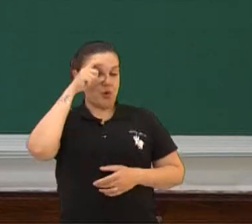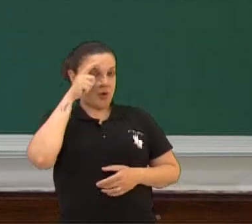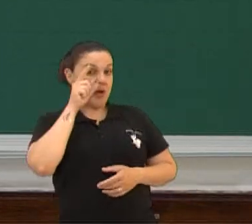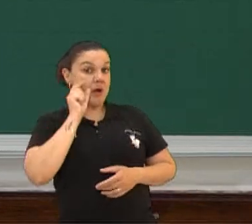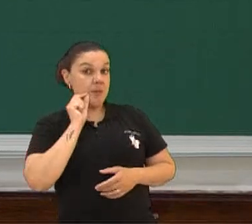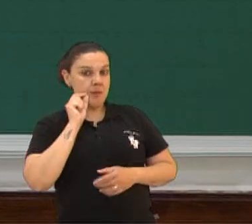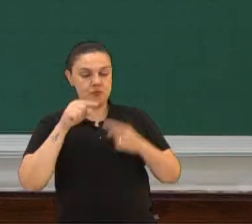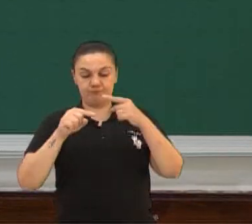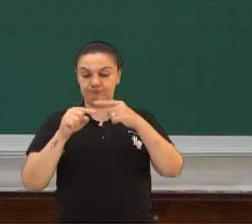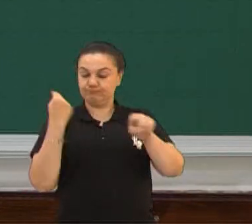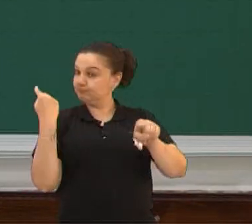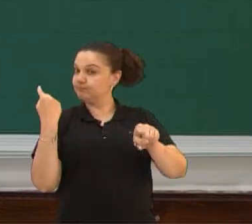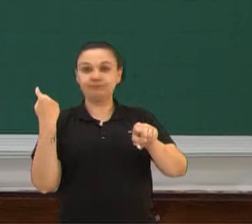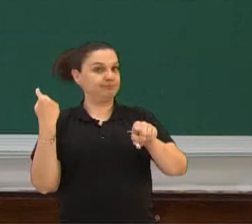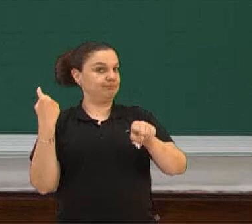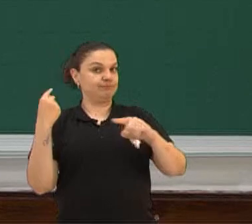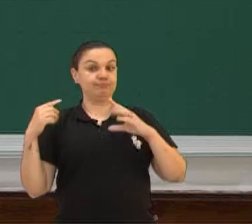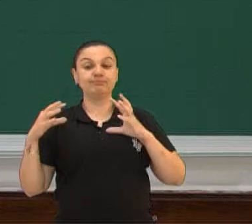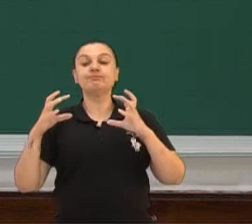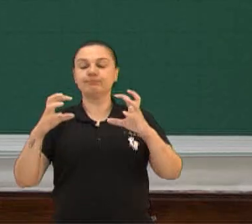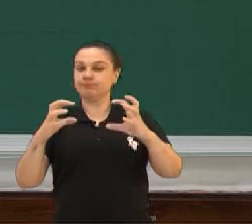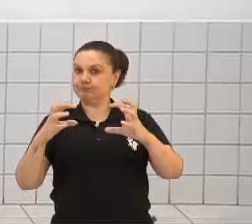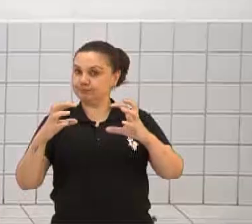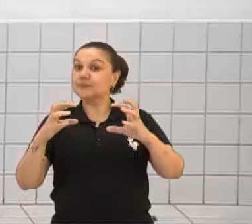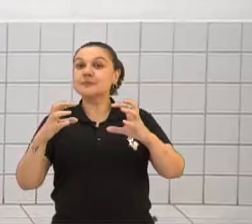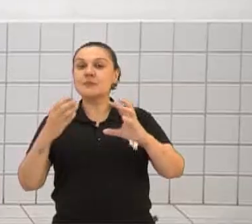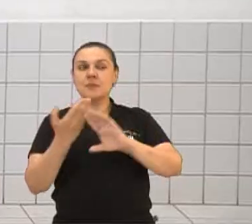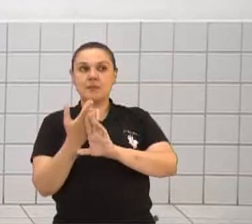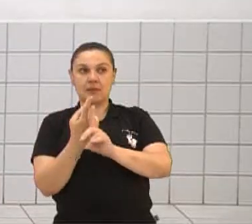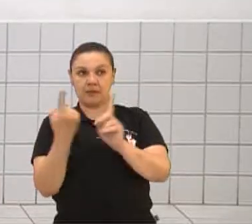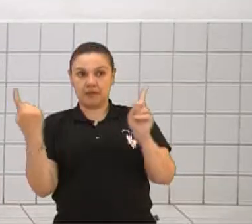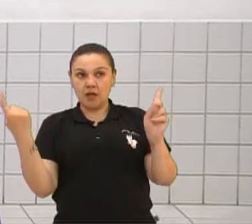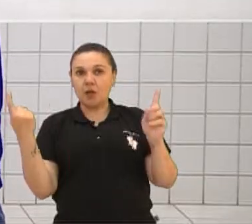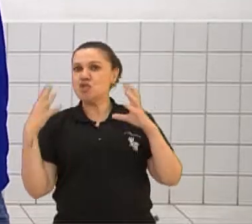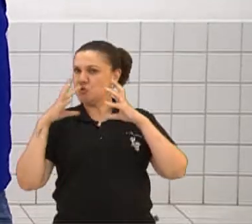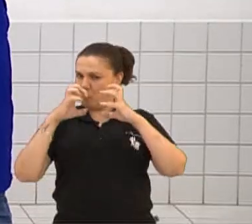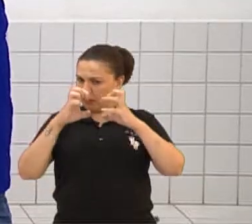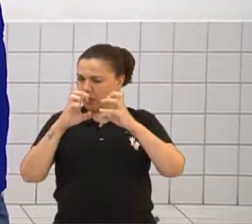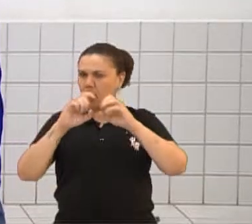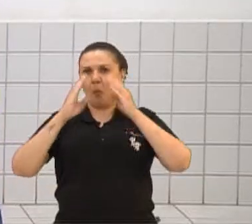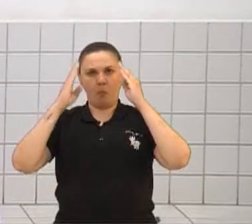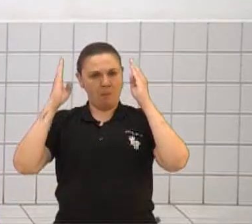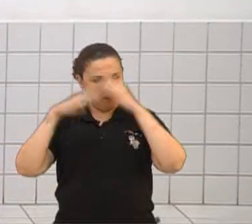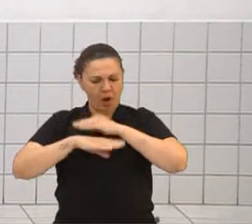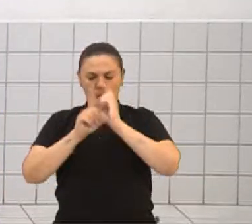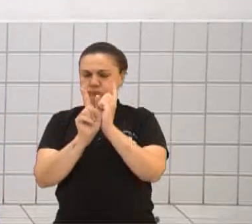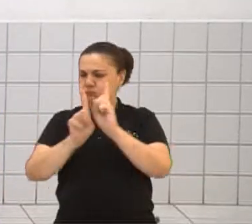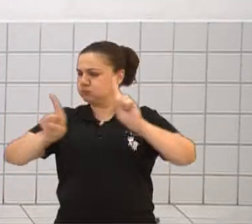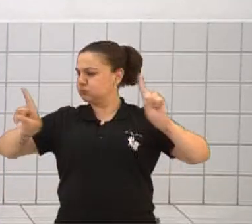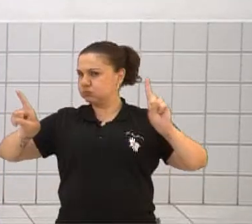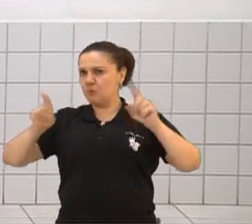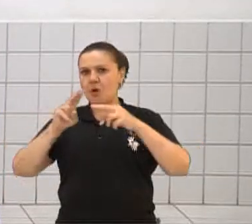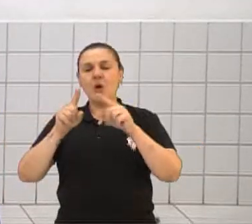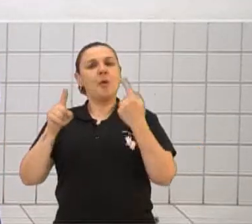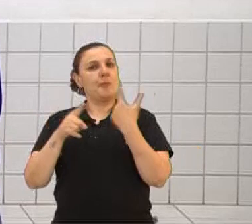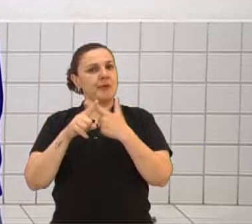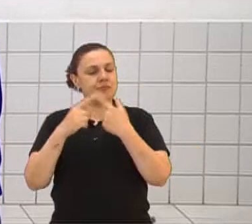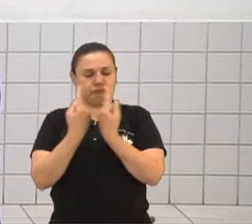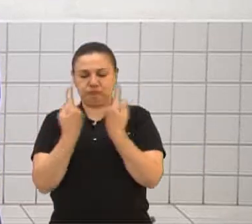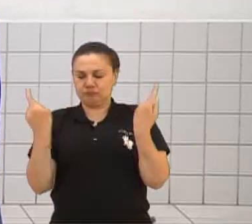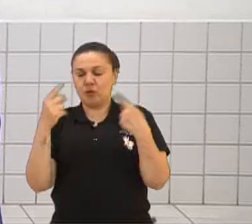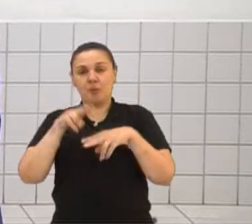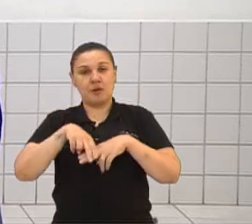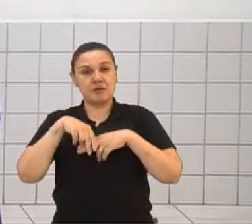pouco, eles discordam um pouco plenamente sobre essa ideia. Eles ficam brigados, inclusive, sobre essa noção aí